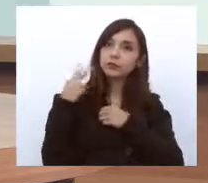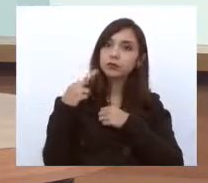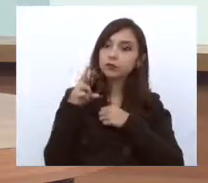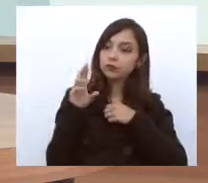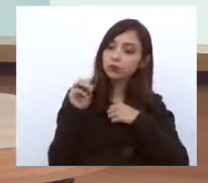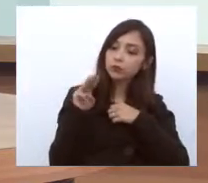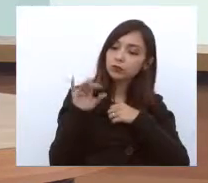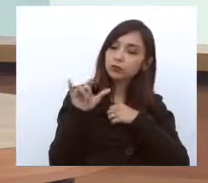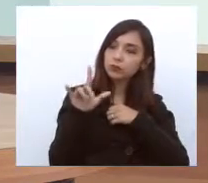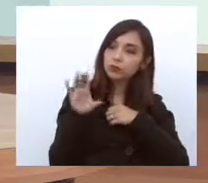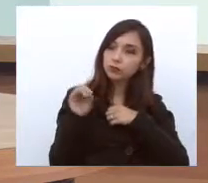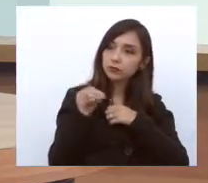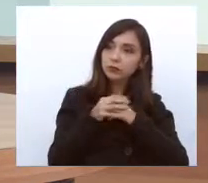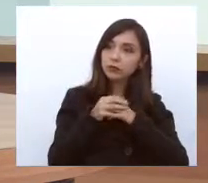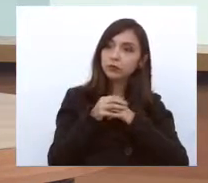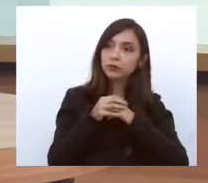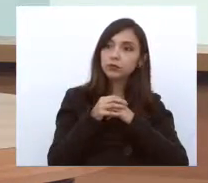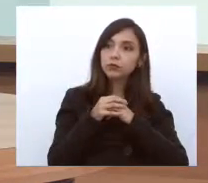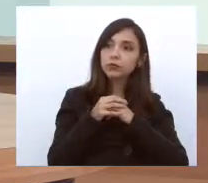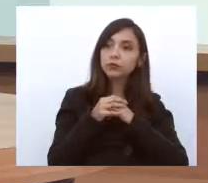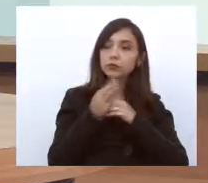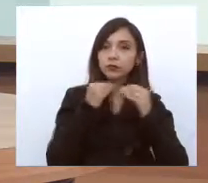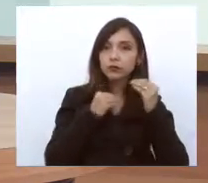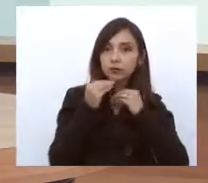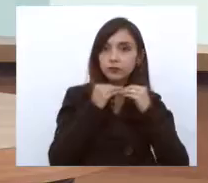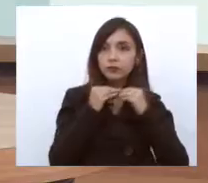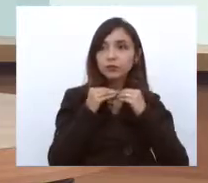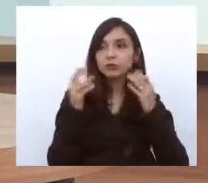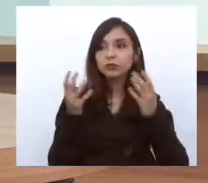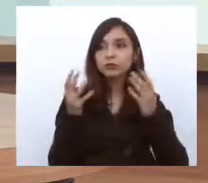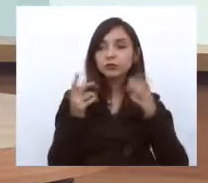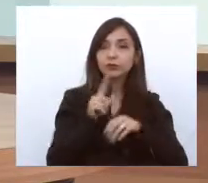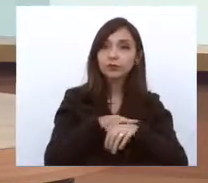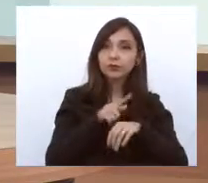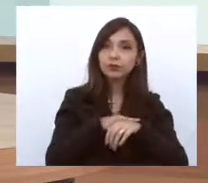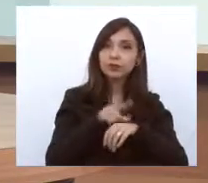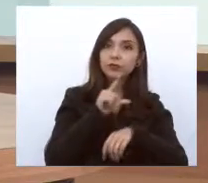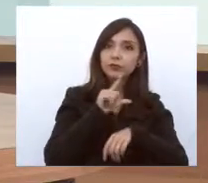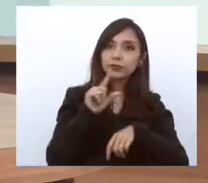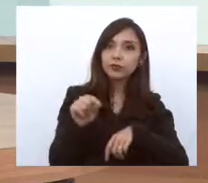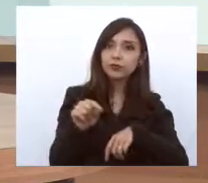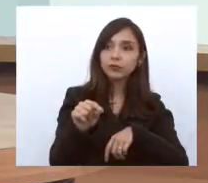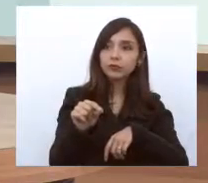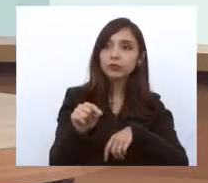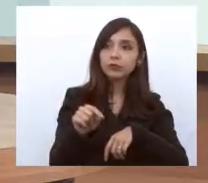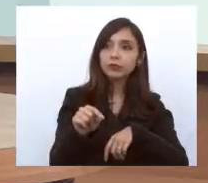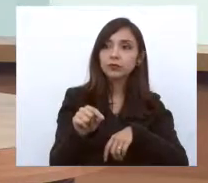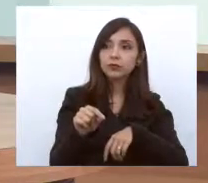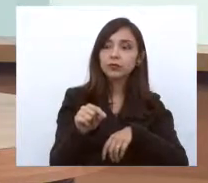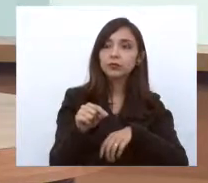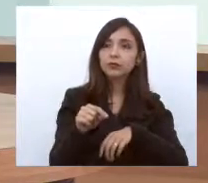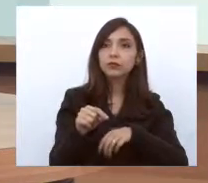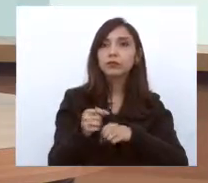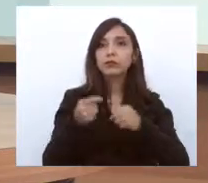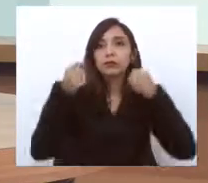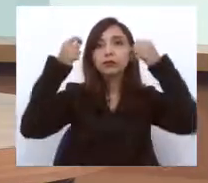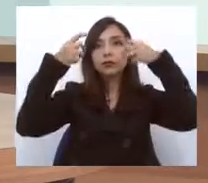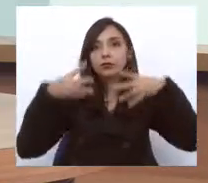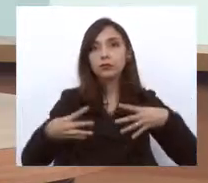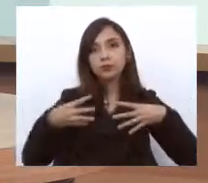Romildo, estava almoçando, e justamente na hora que saiu a tabela do Campeonato